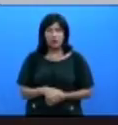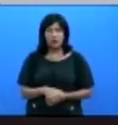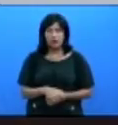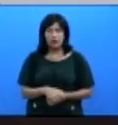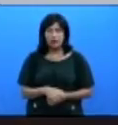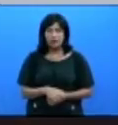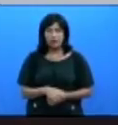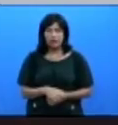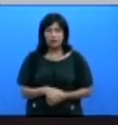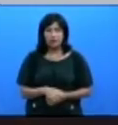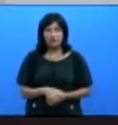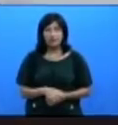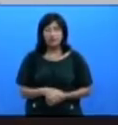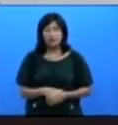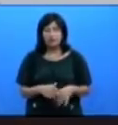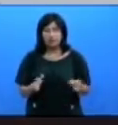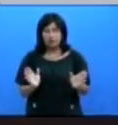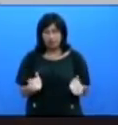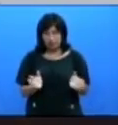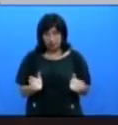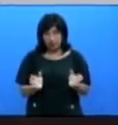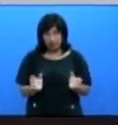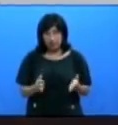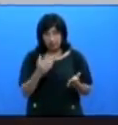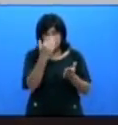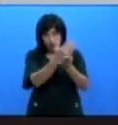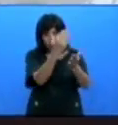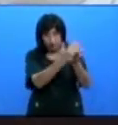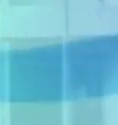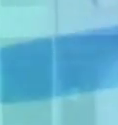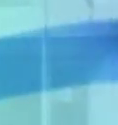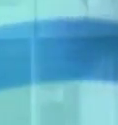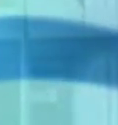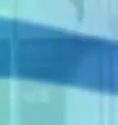expediente e passamos agora à ordem do dia.